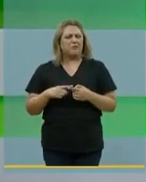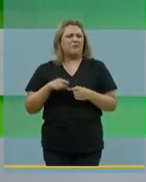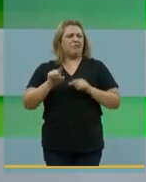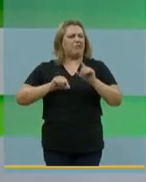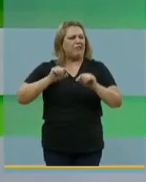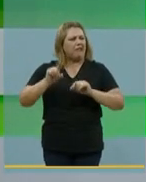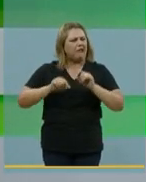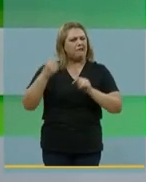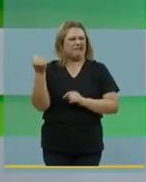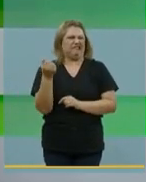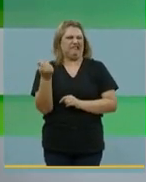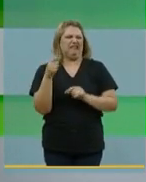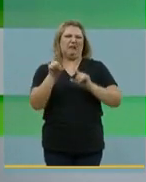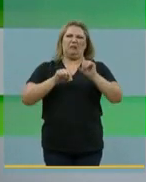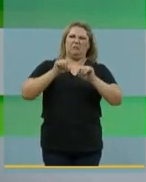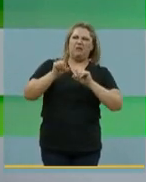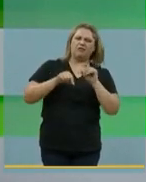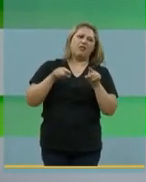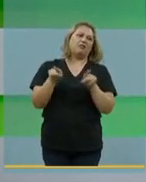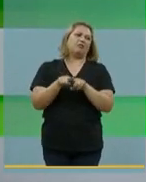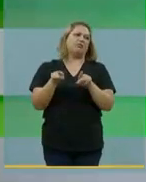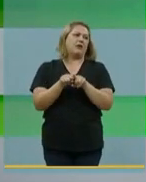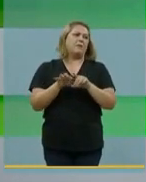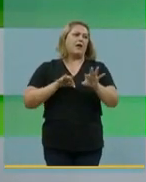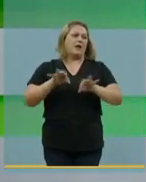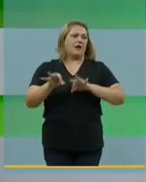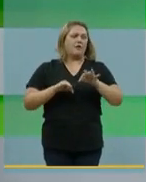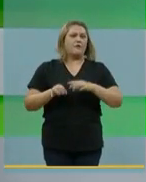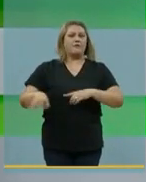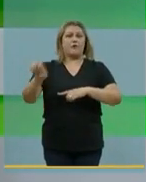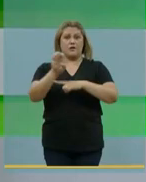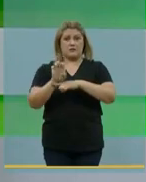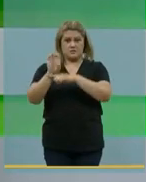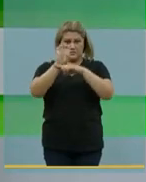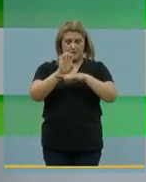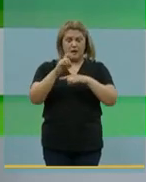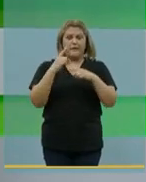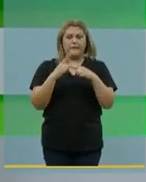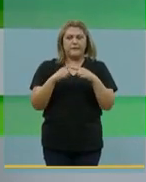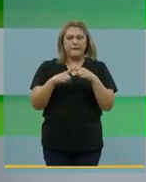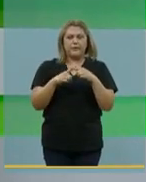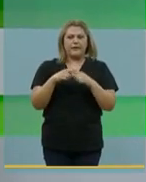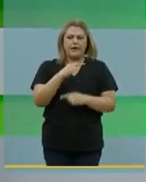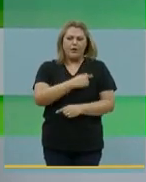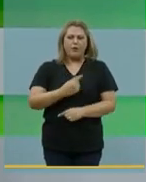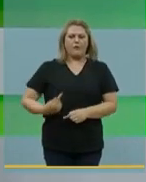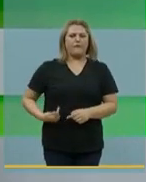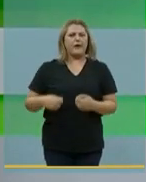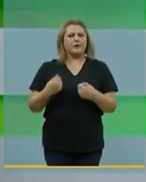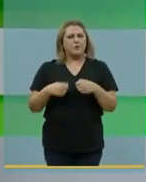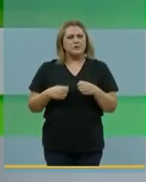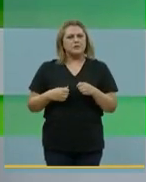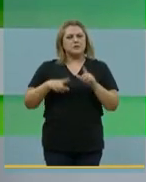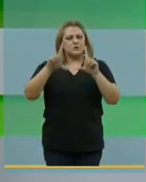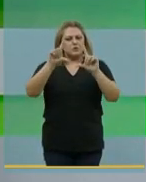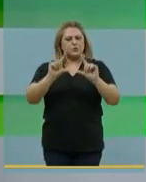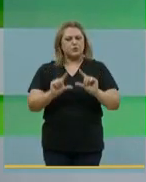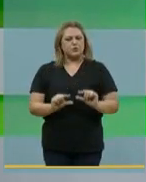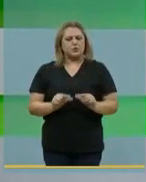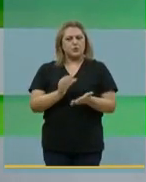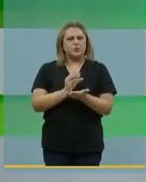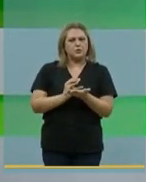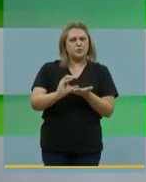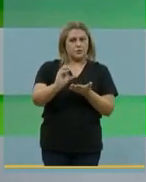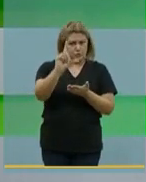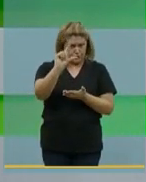e reforma de estado apertar o cinto do governo pra não apertar o cinto da população quem for eleito presidente